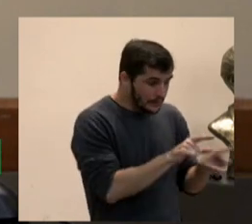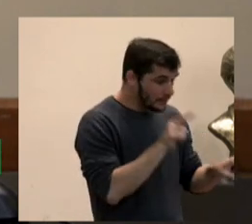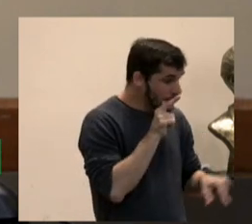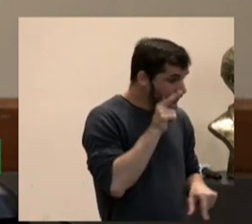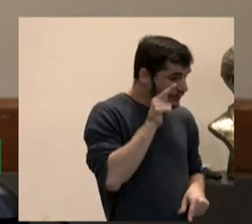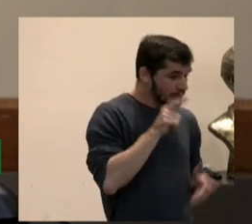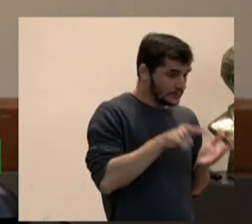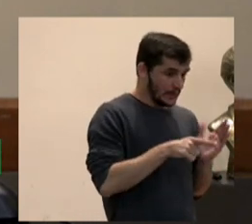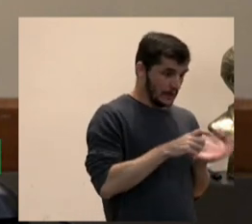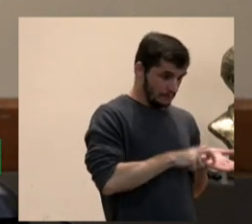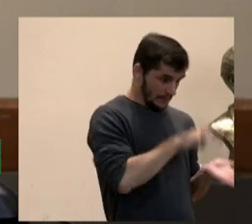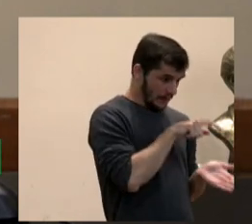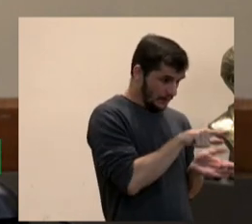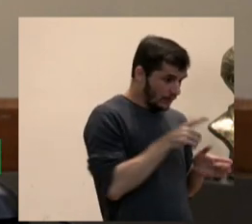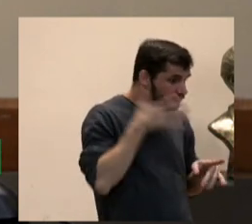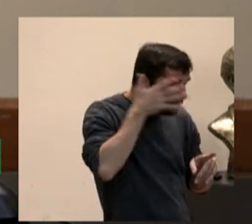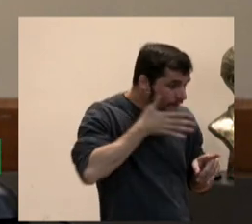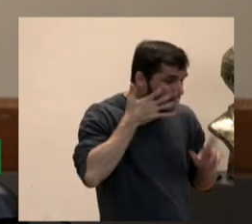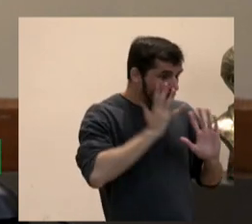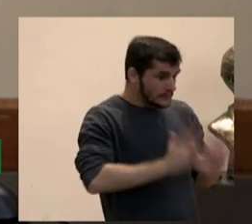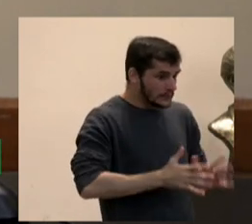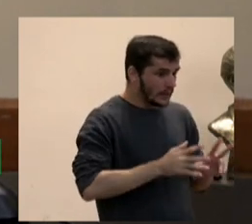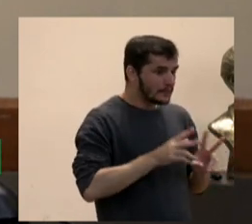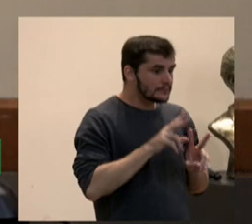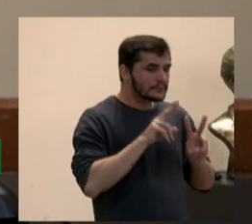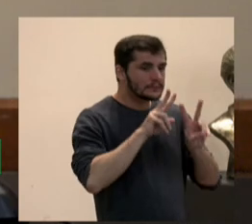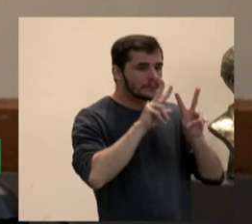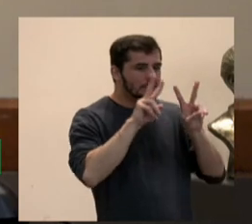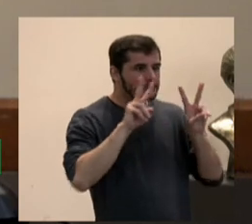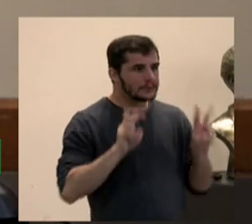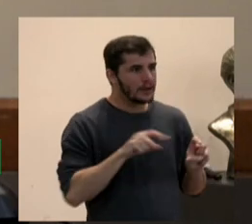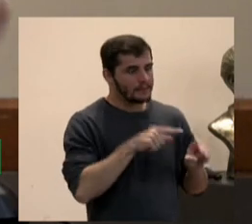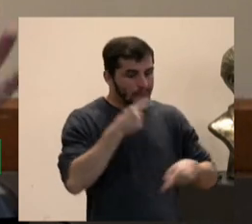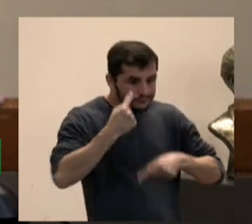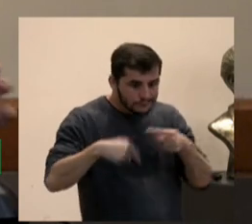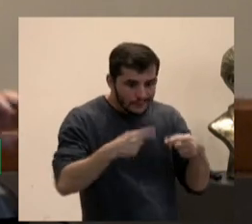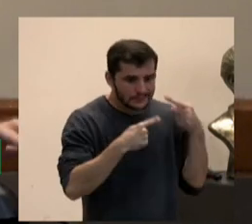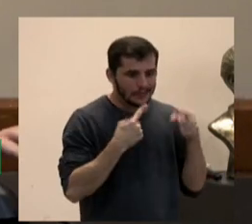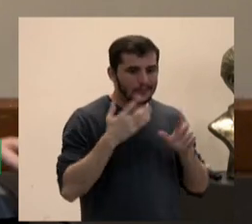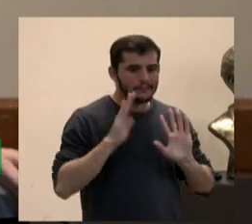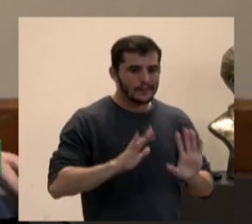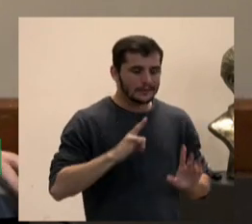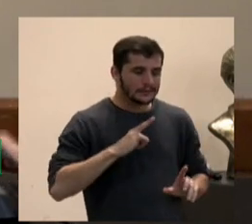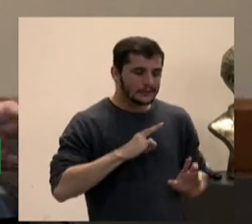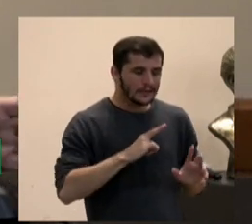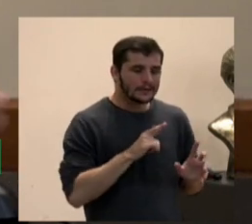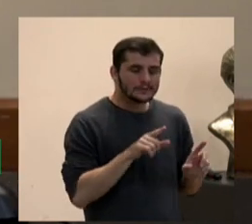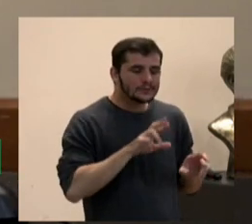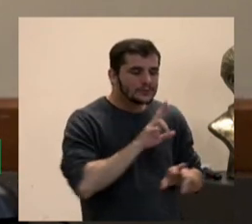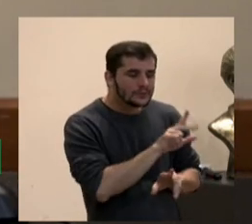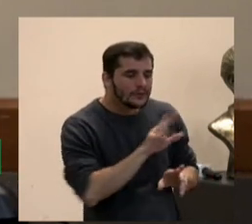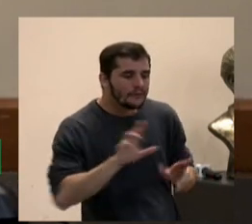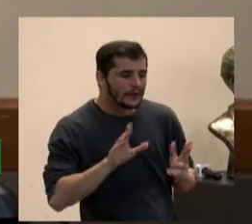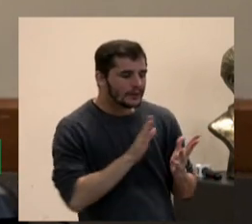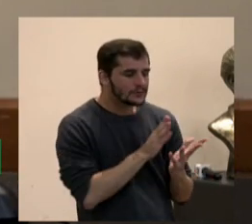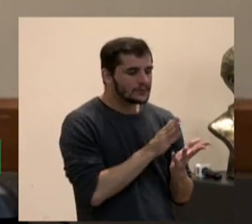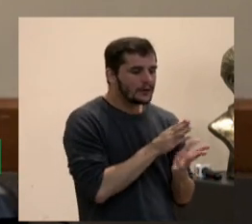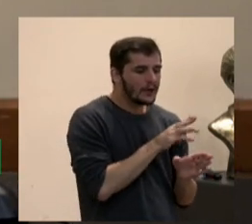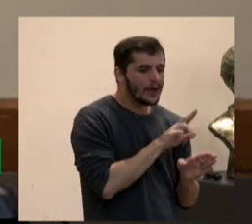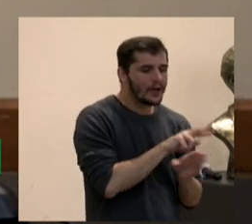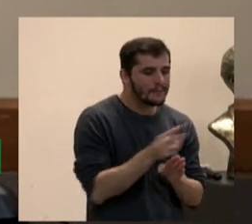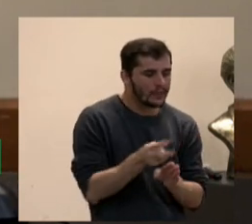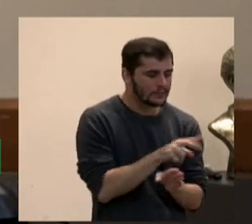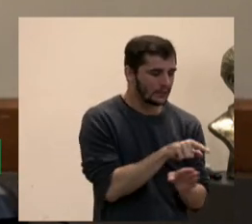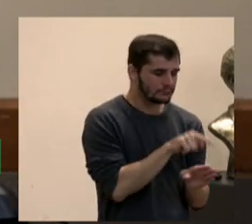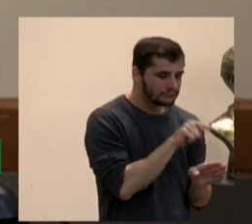atenção para essas questões. Me parece que, mesmo que a gente fale de modalidades e etapas distintas, muitas questões, elas